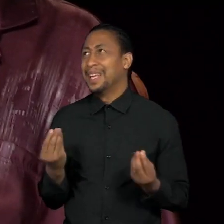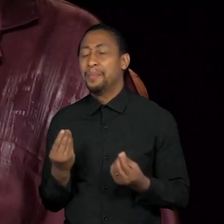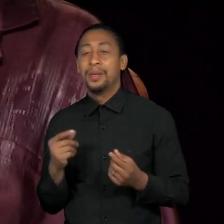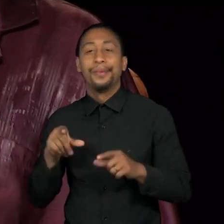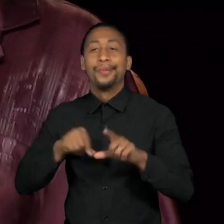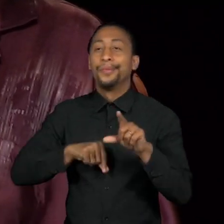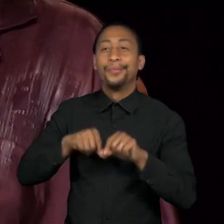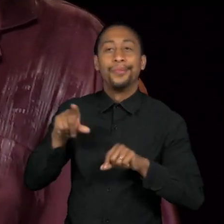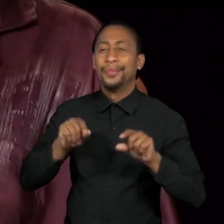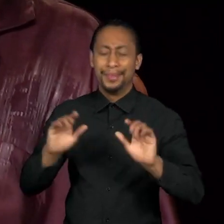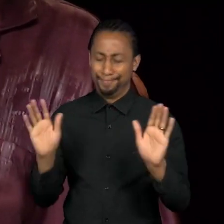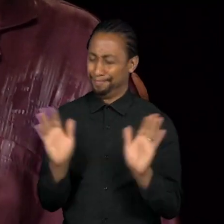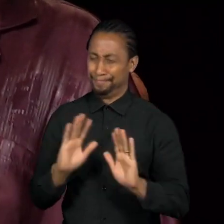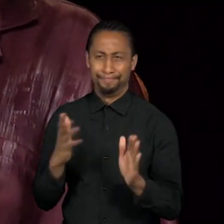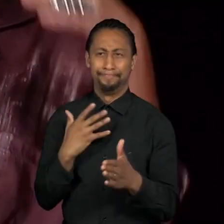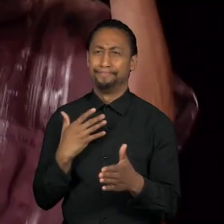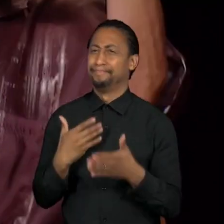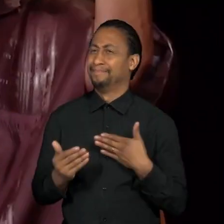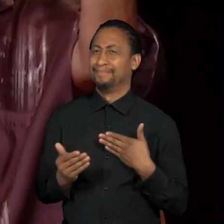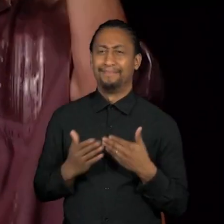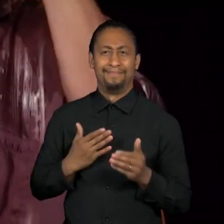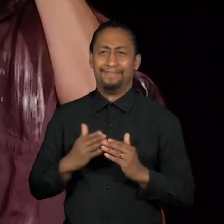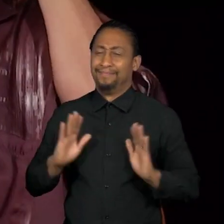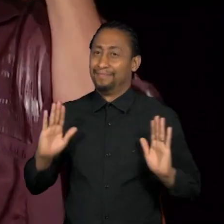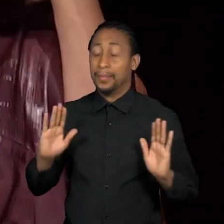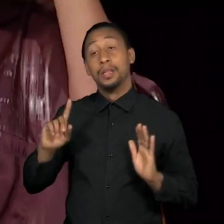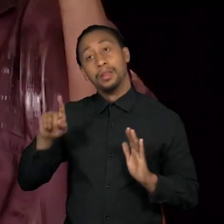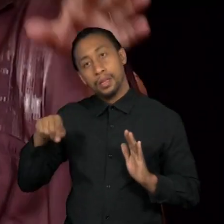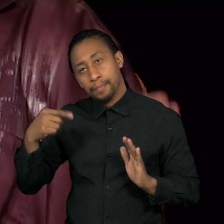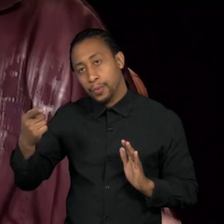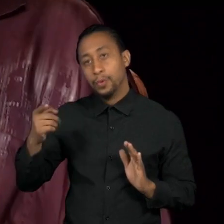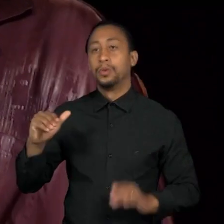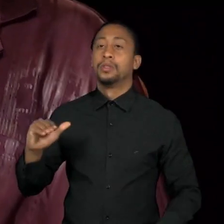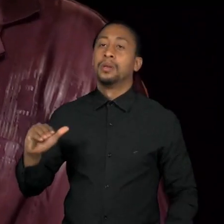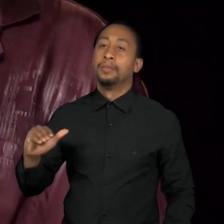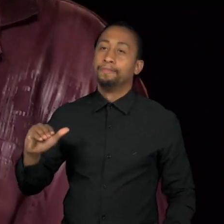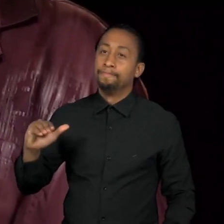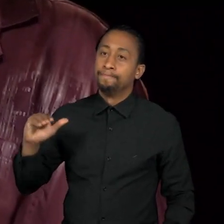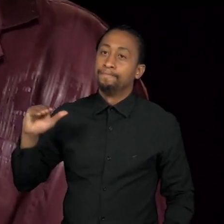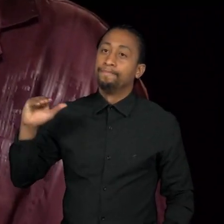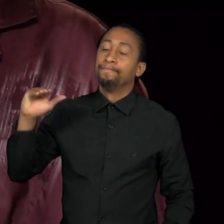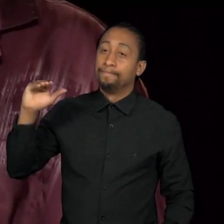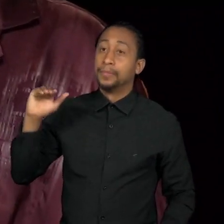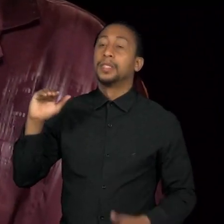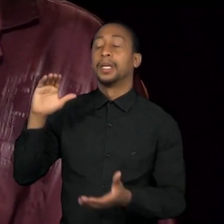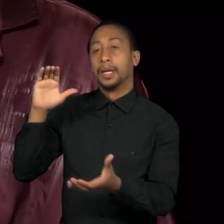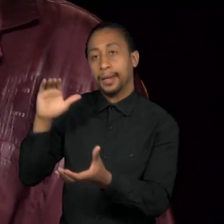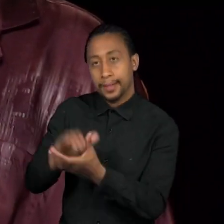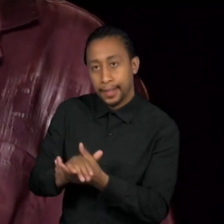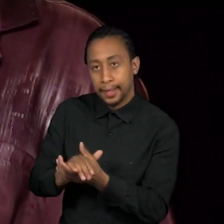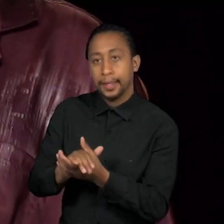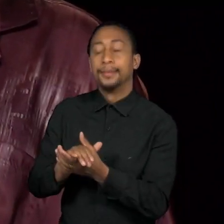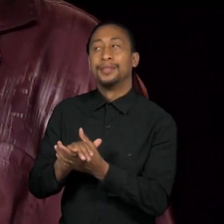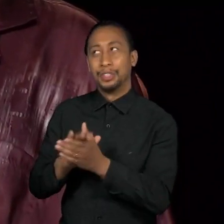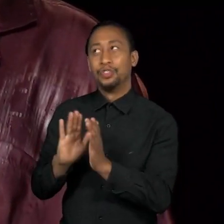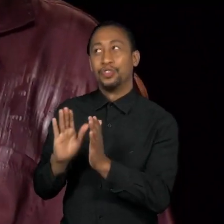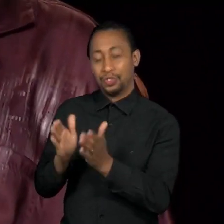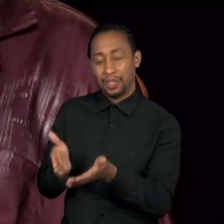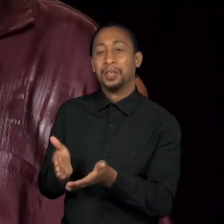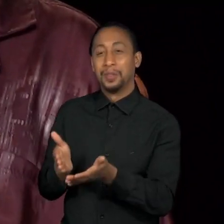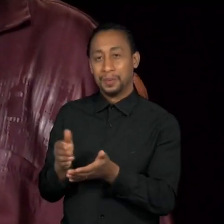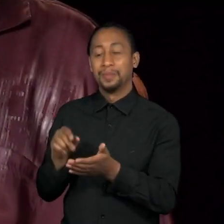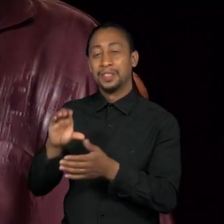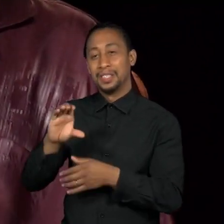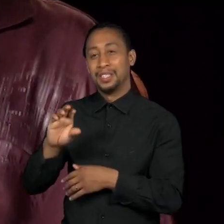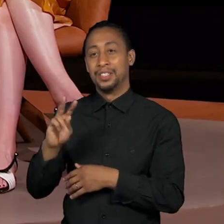muita seleção, assim. Mais tarde, depois, já casada com o Chiquinho, a gente via